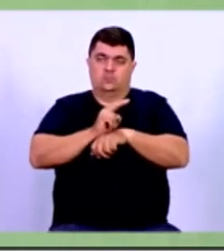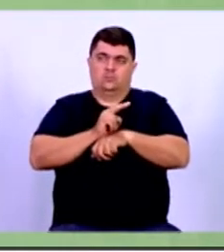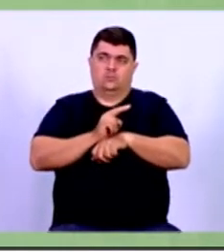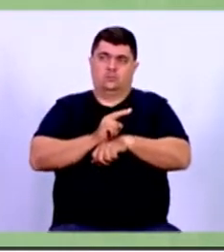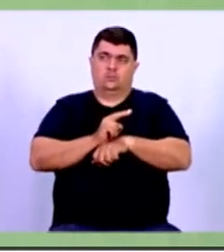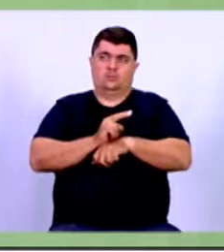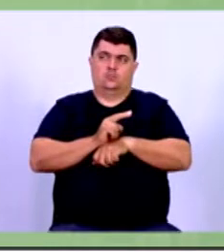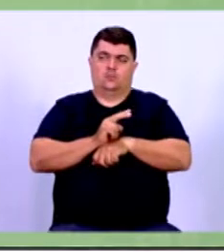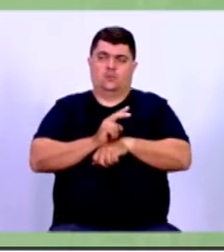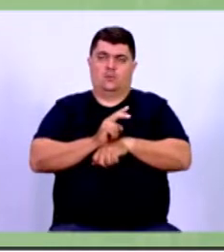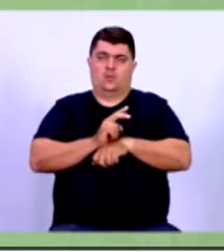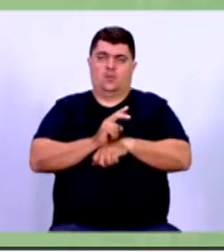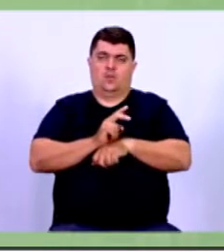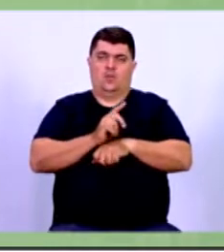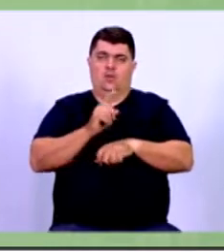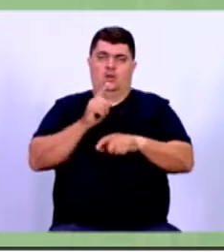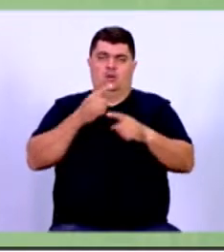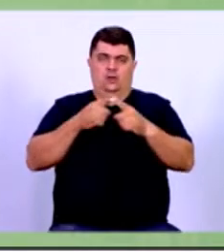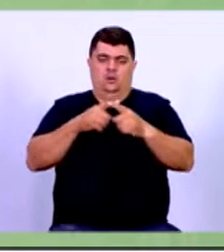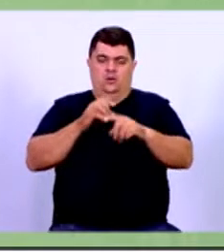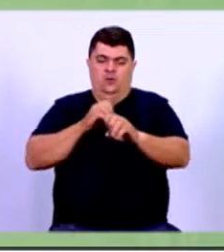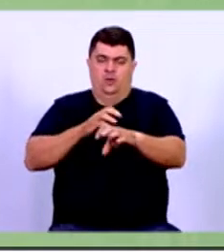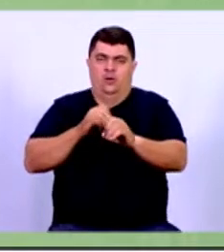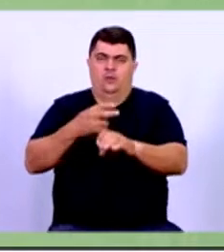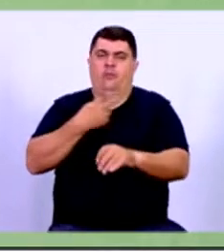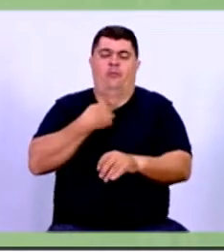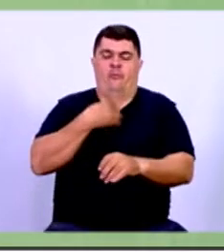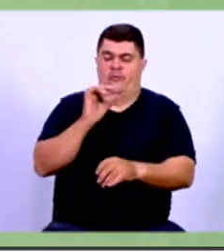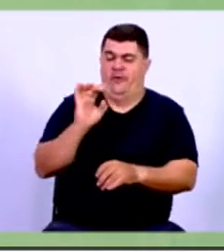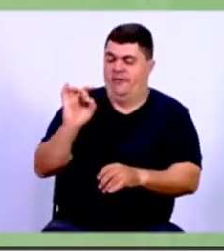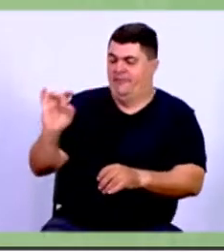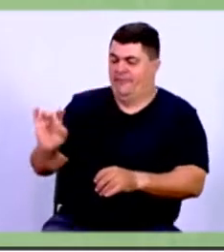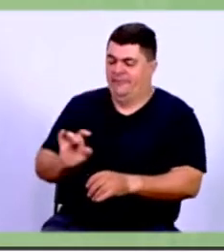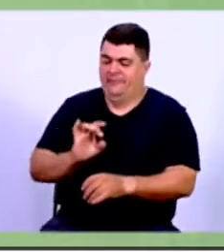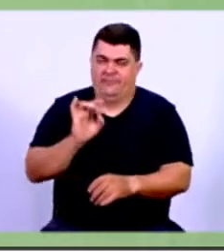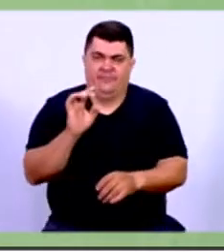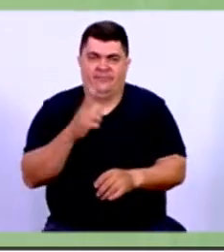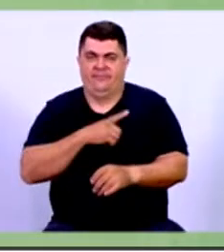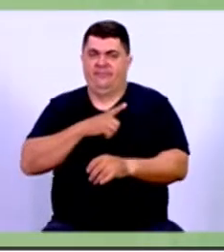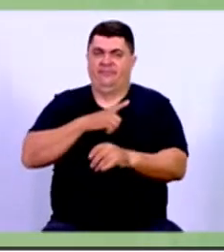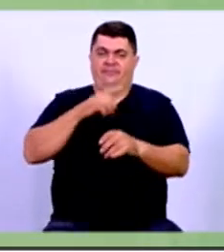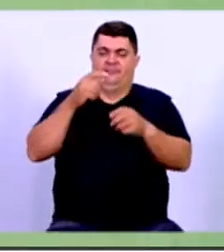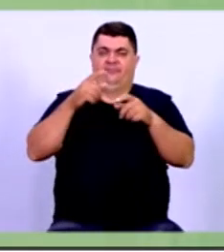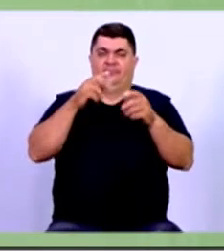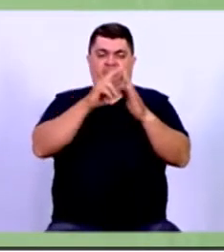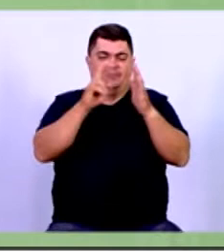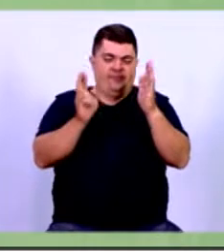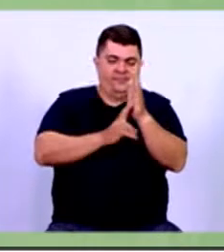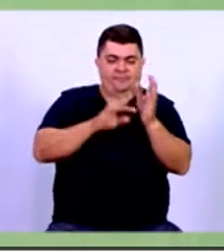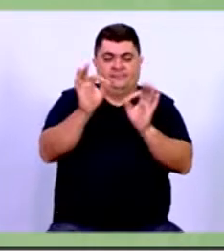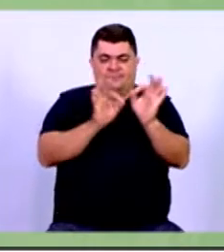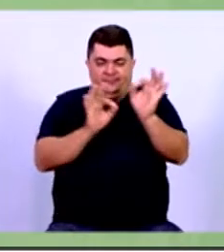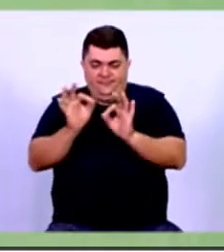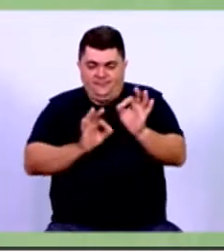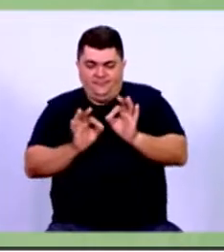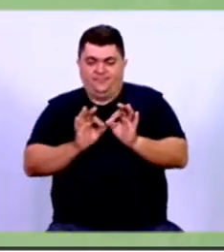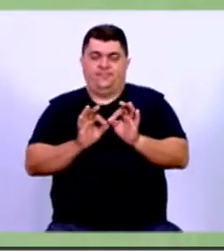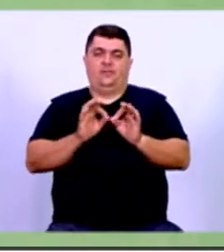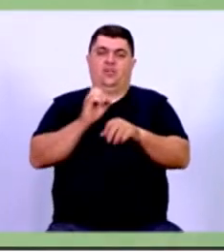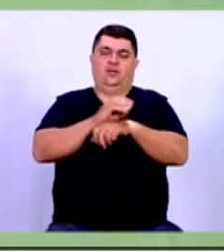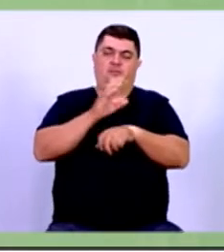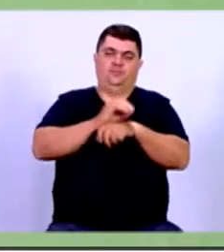como item de educação, ele não pode ser aleatório, ele tem que seguir um procedimento, tem que ser orientado.